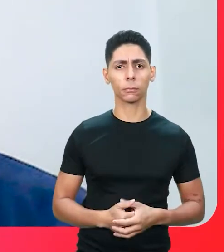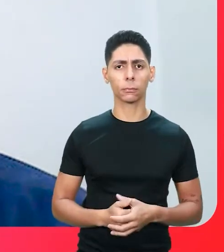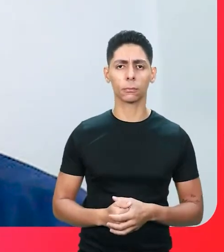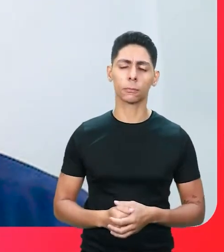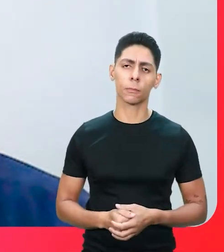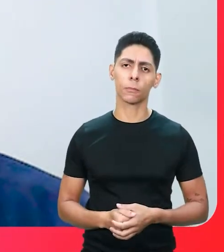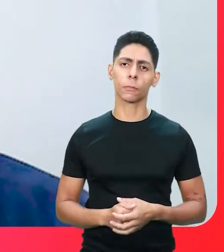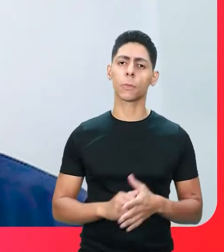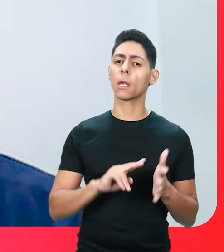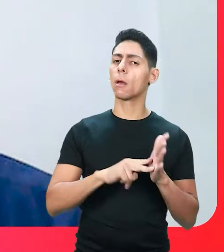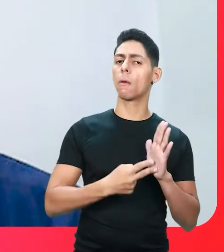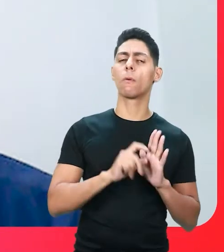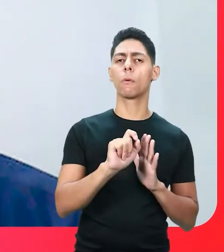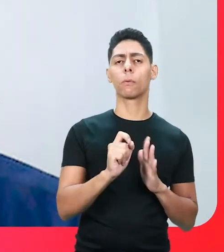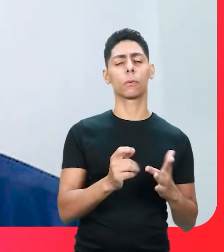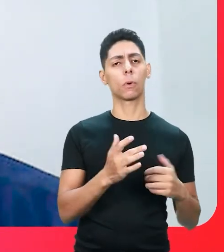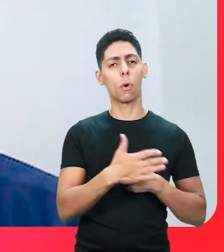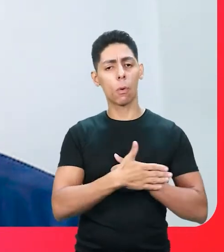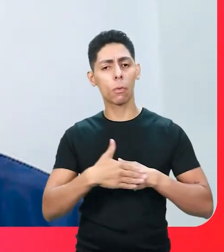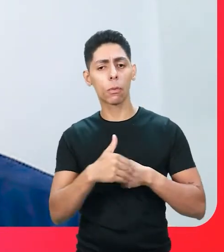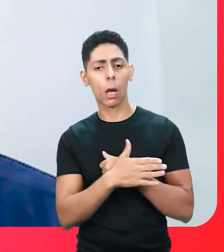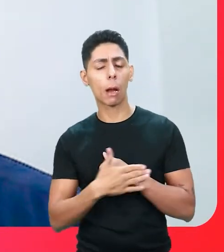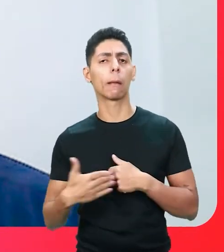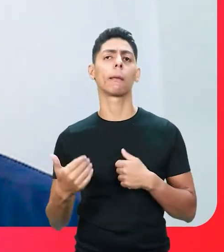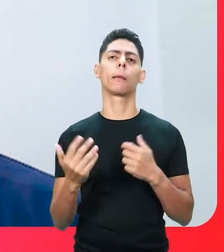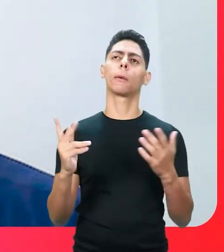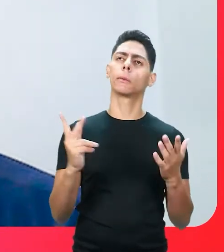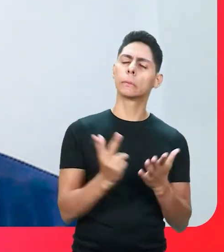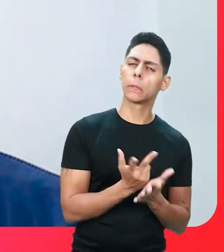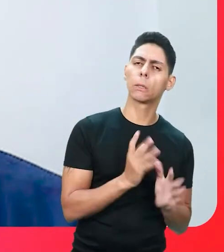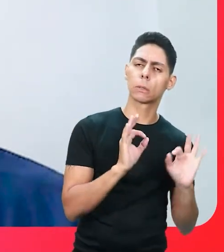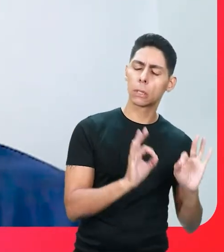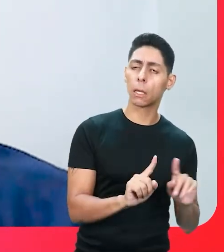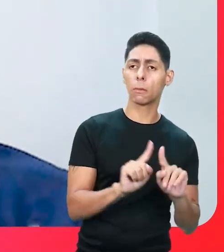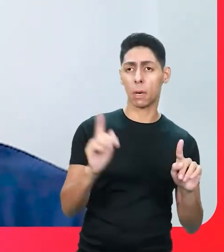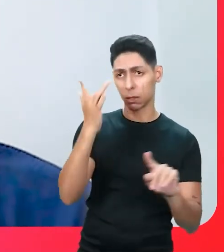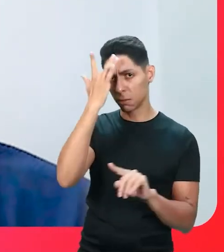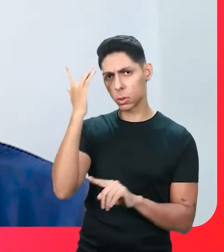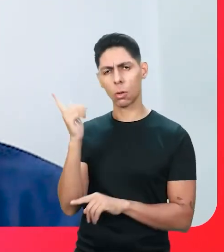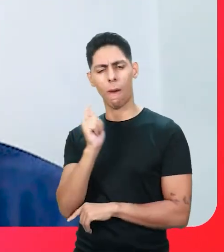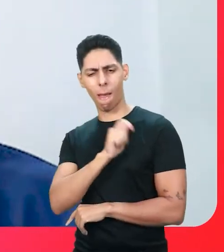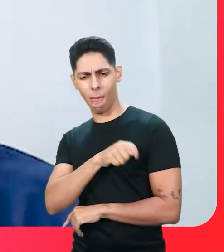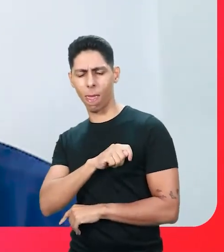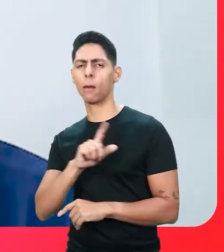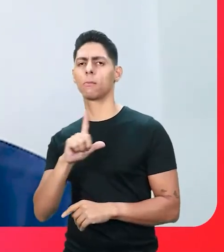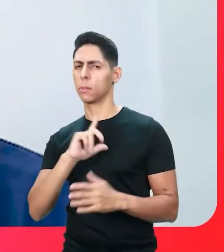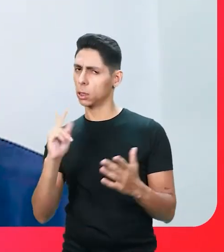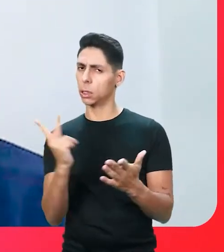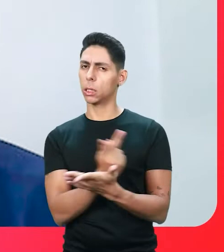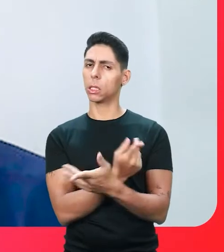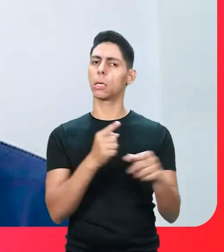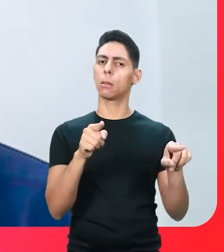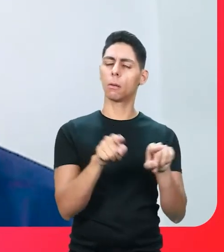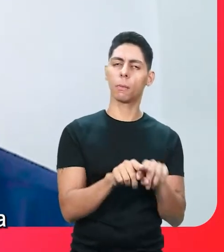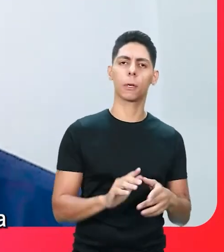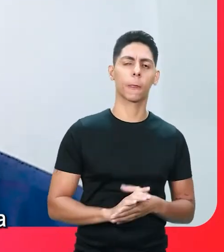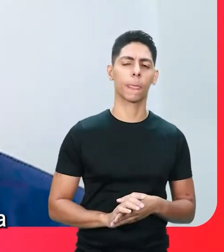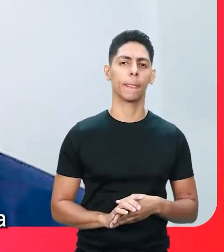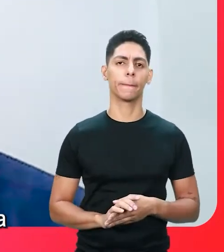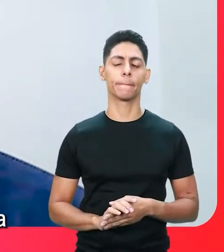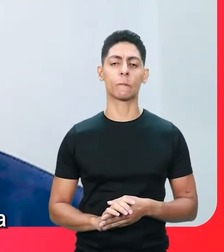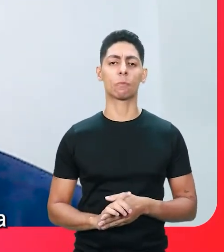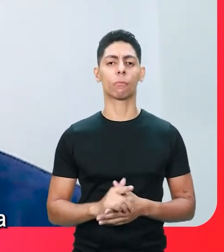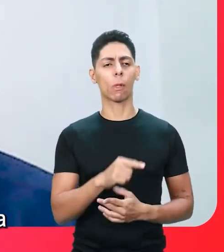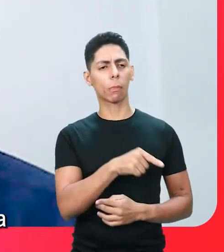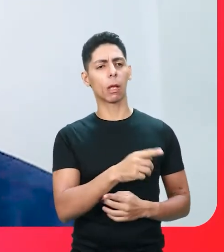seja, o afeto e o carinho dos carinhosos e a hostilidade dos hostis. Então, eu tinha desde colegas... Porque eu não fiquei mais do que